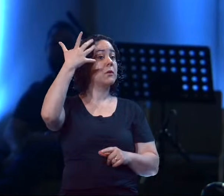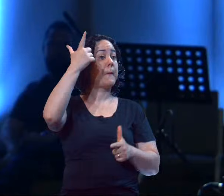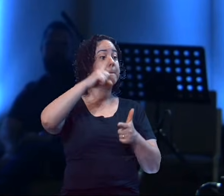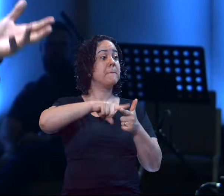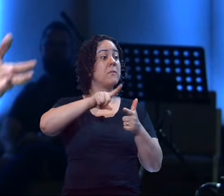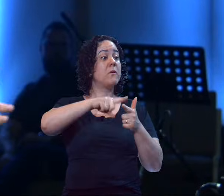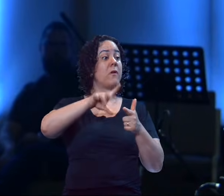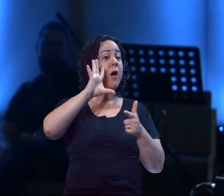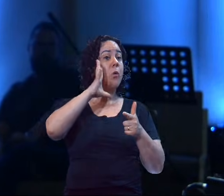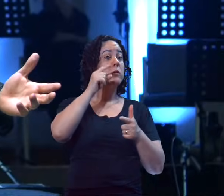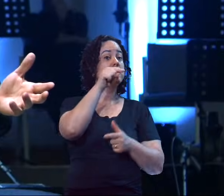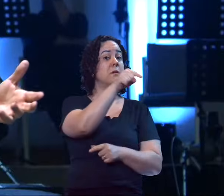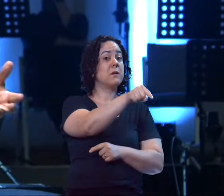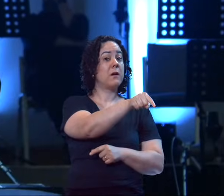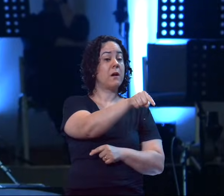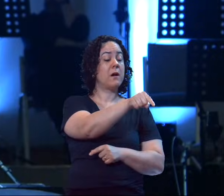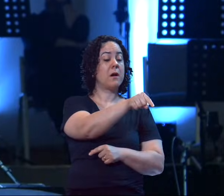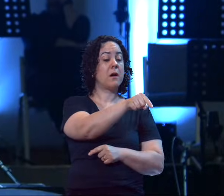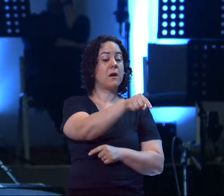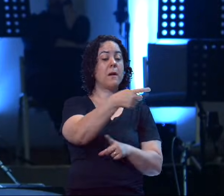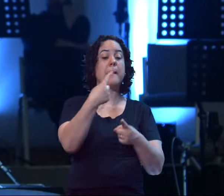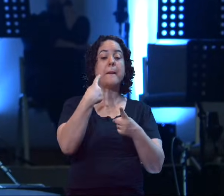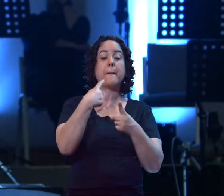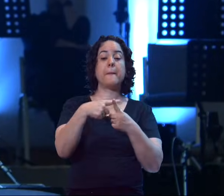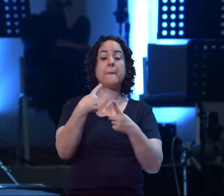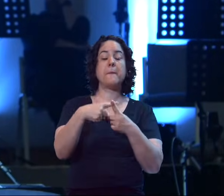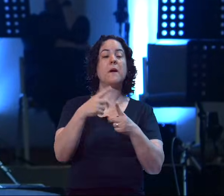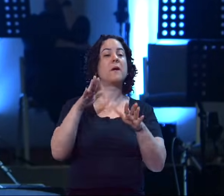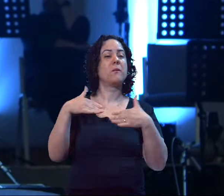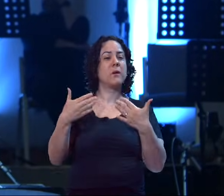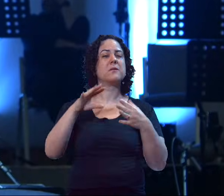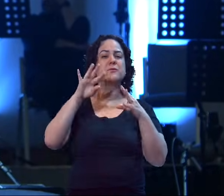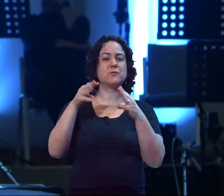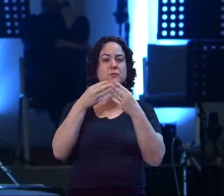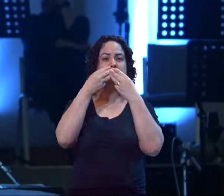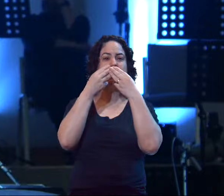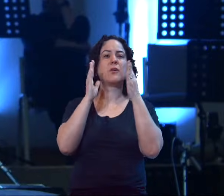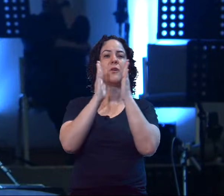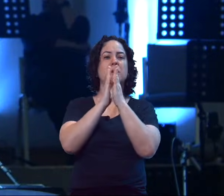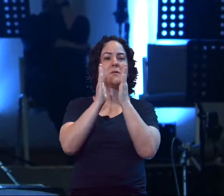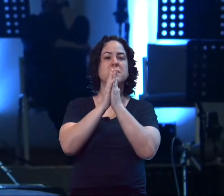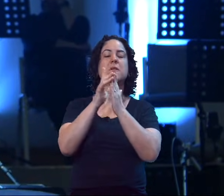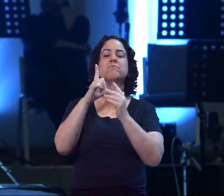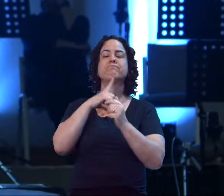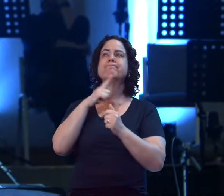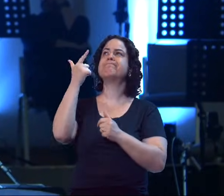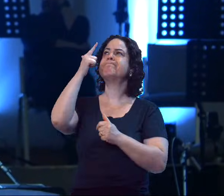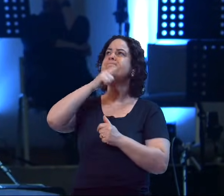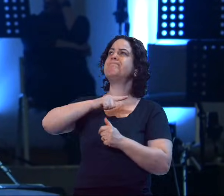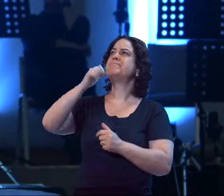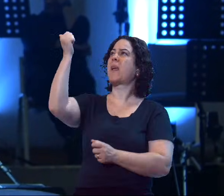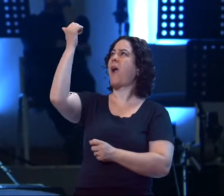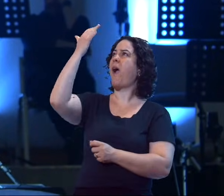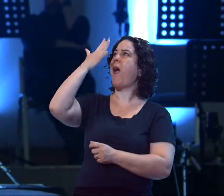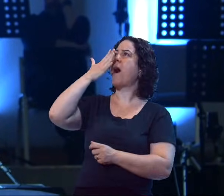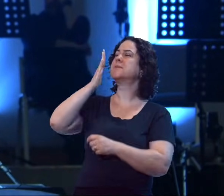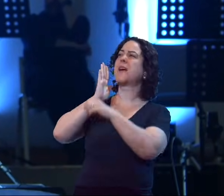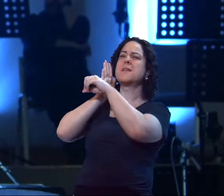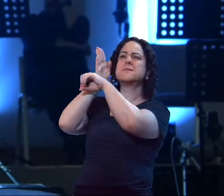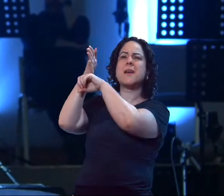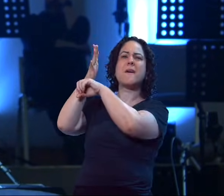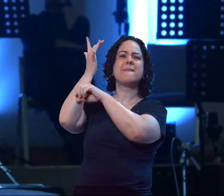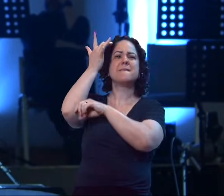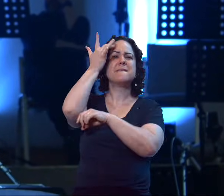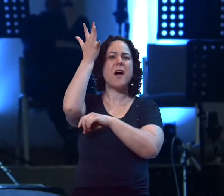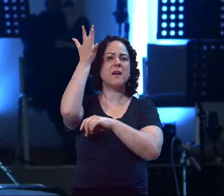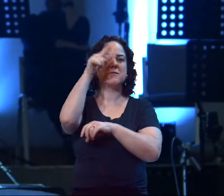estava acontecendo. Porque quando a gente jejua e ora, a gente tem acesso à graça do Senhor. Quantos querem